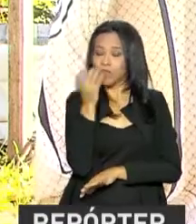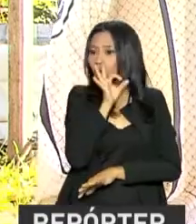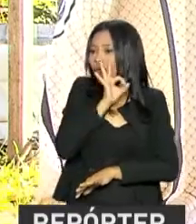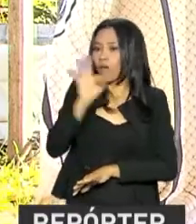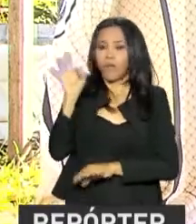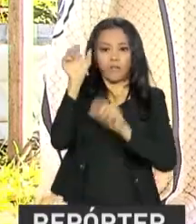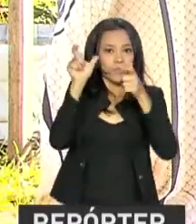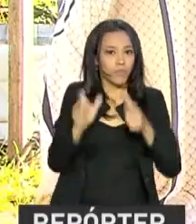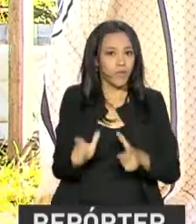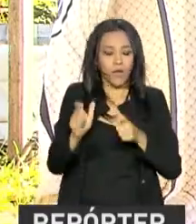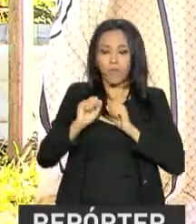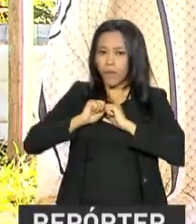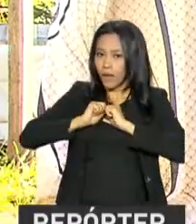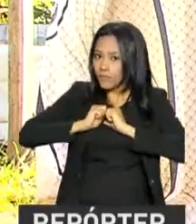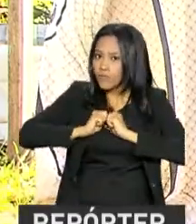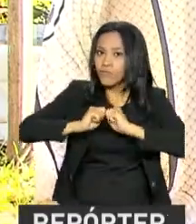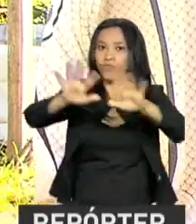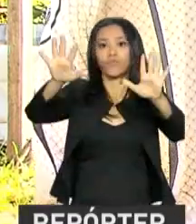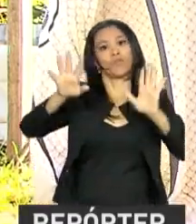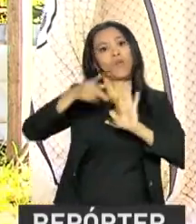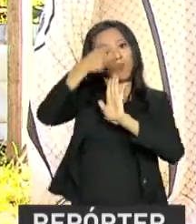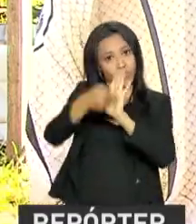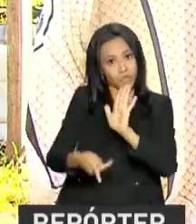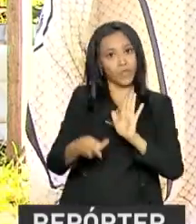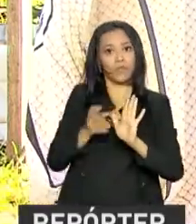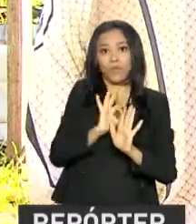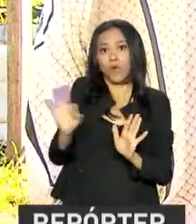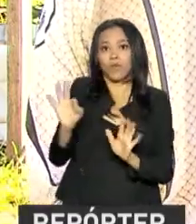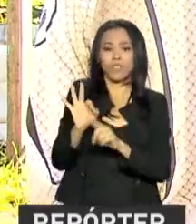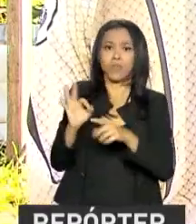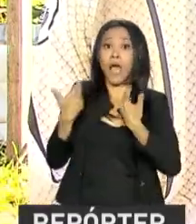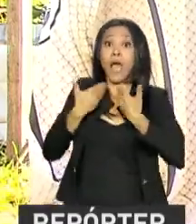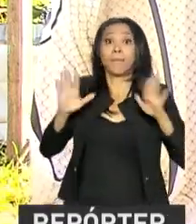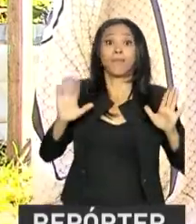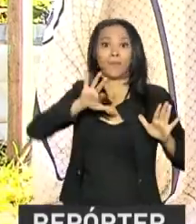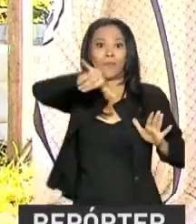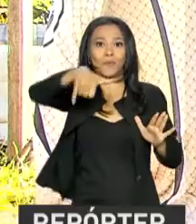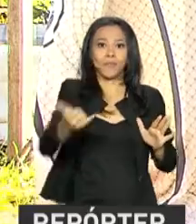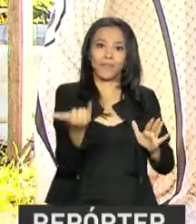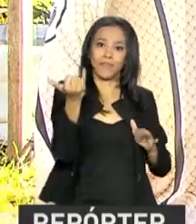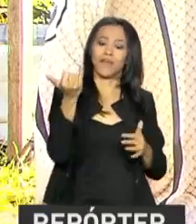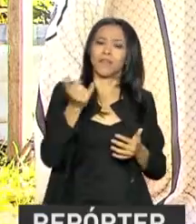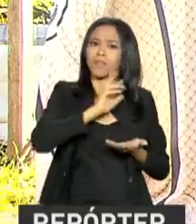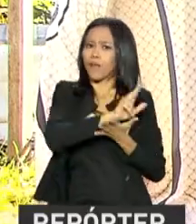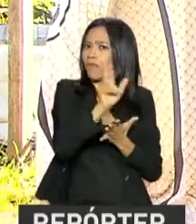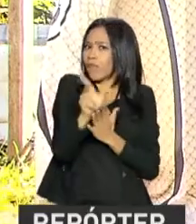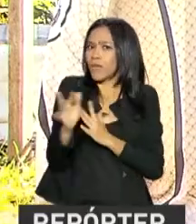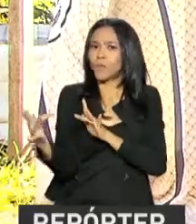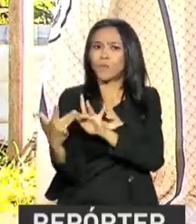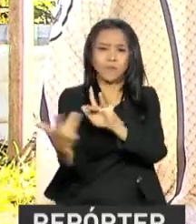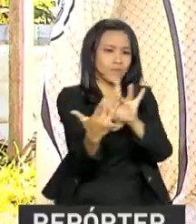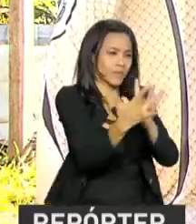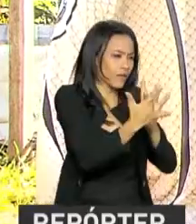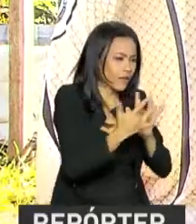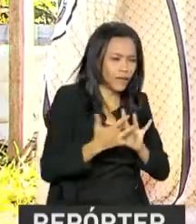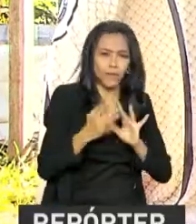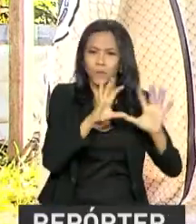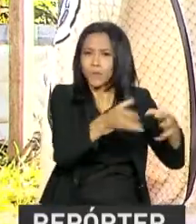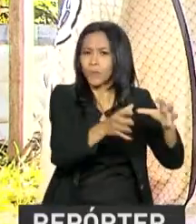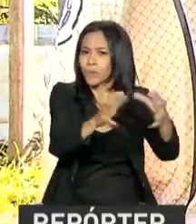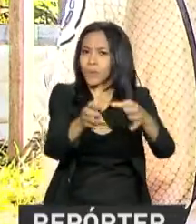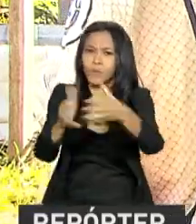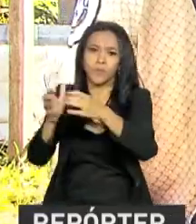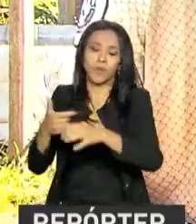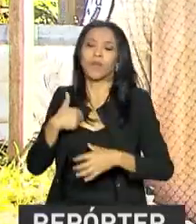para divulgação do nosso projeto abriu portas para vários contatos com vários órgãos